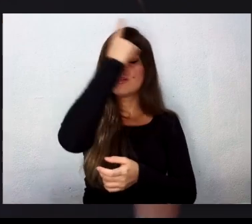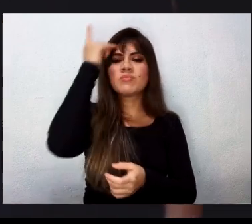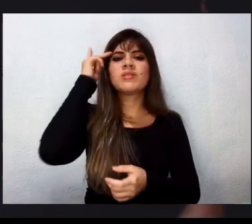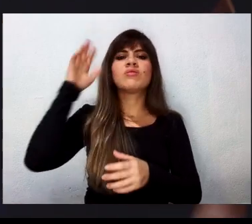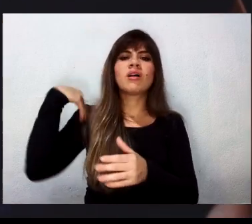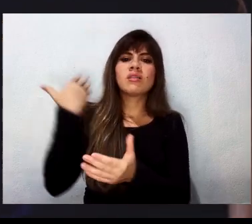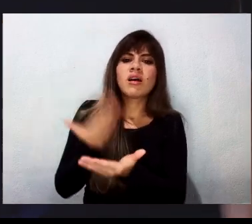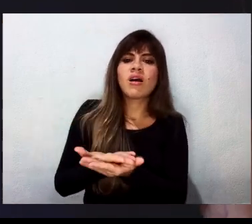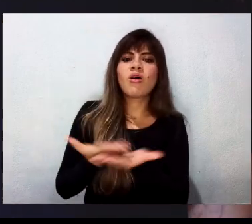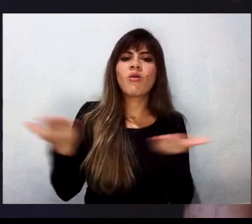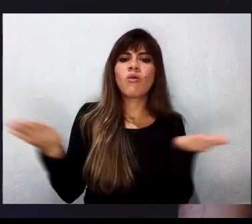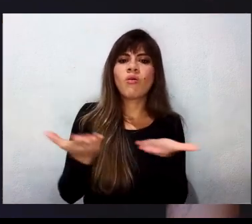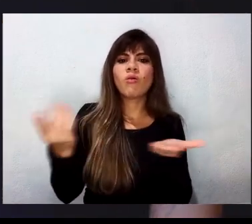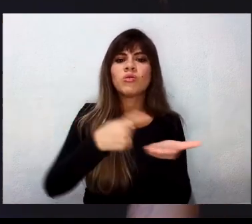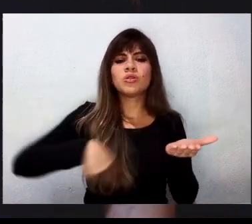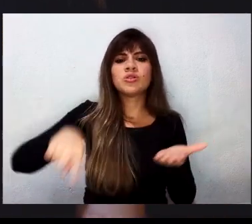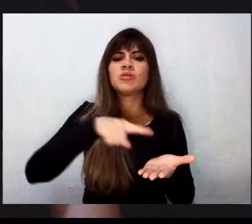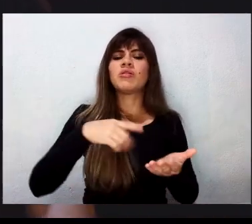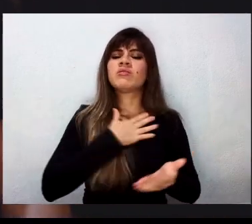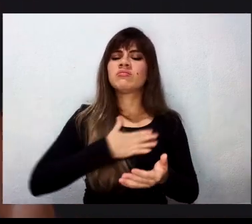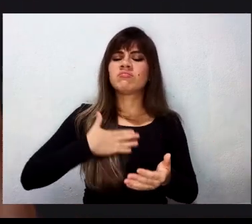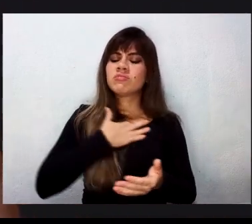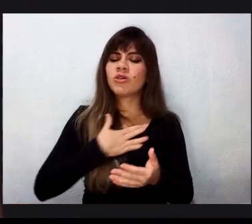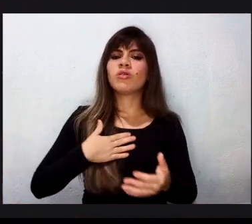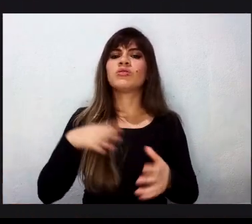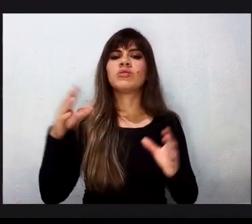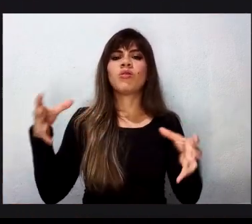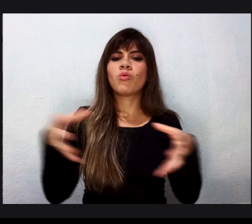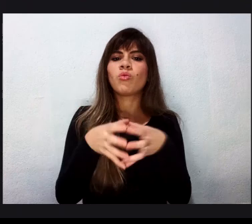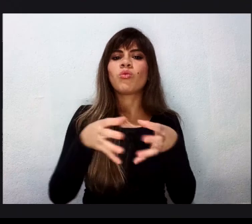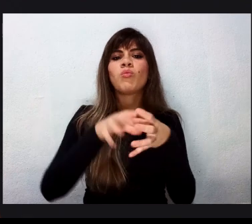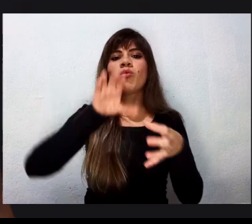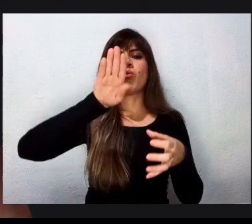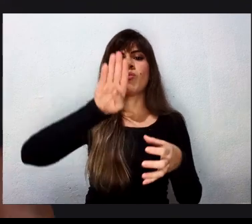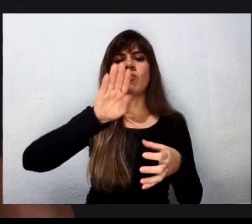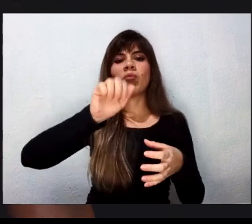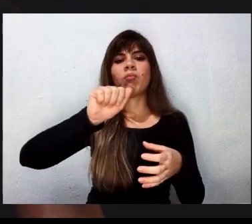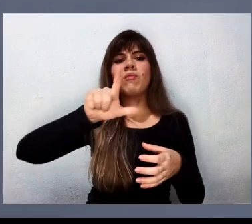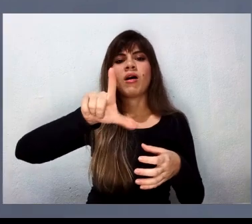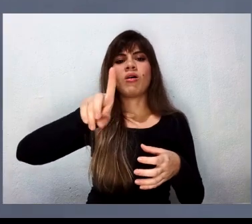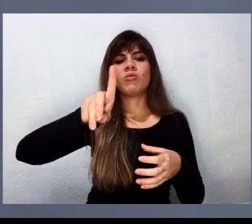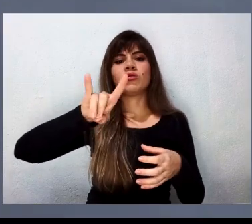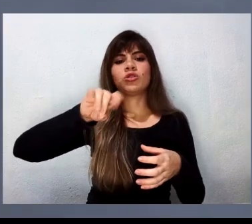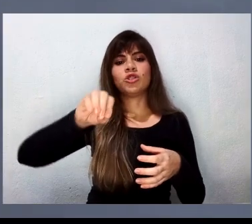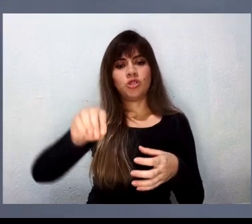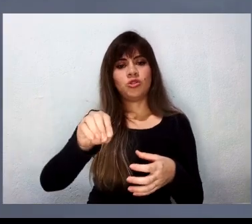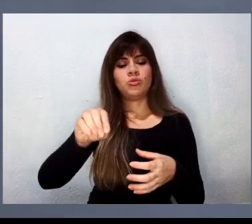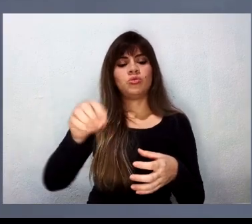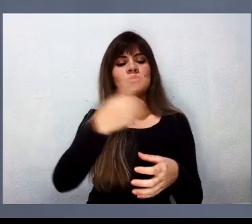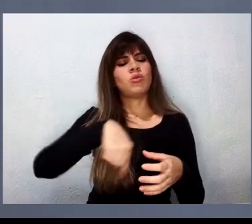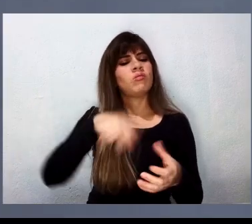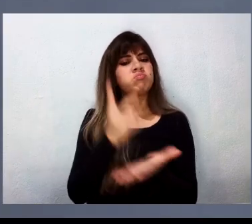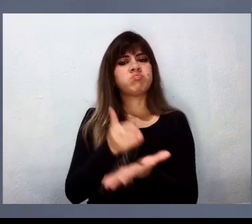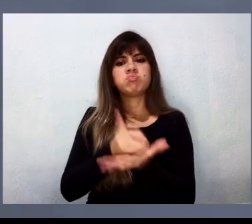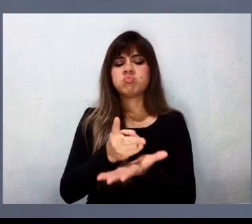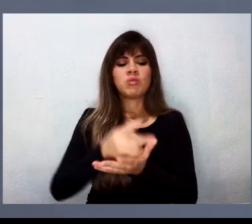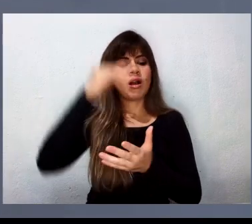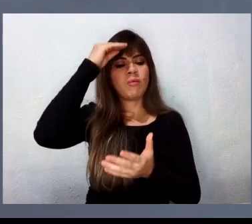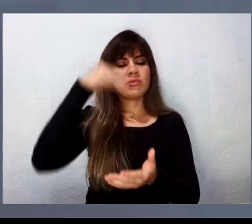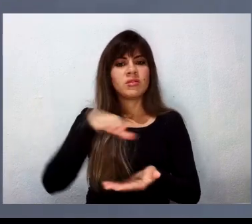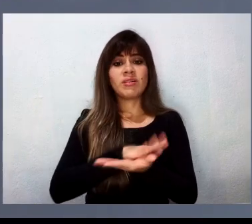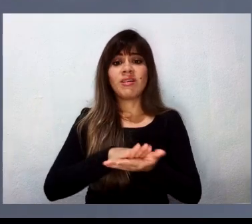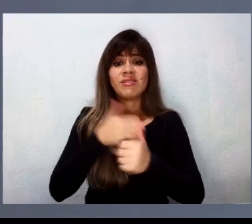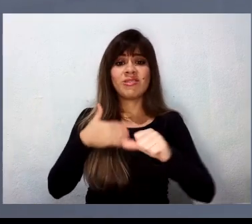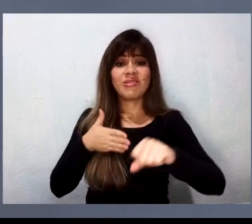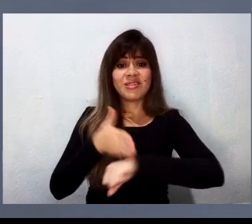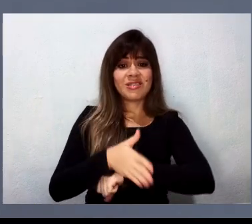permanecem as mesmas pessoas até hoje, né? Todo mundo do Baldio. Alessandra. E